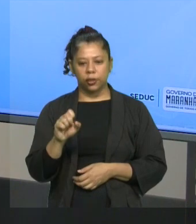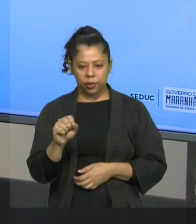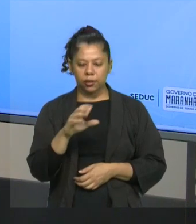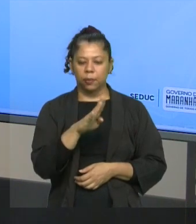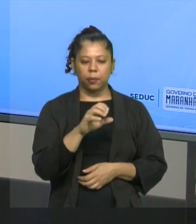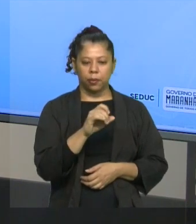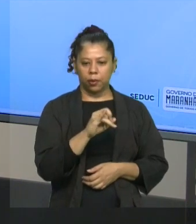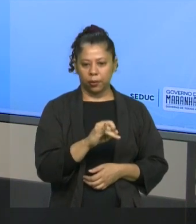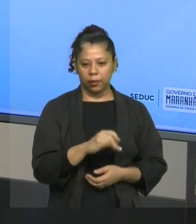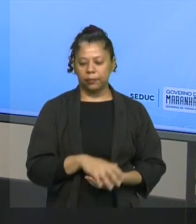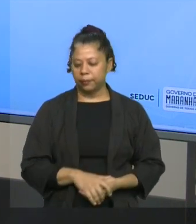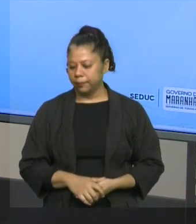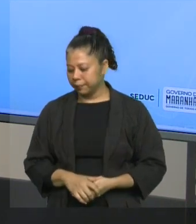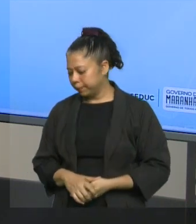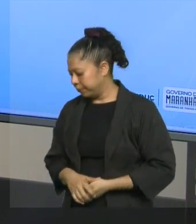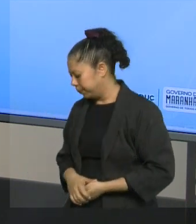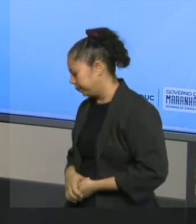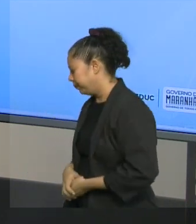só reforça.